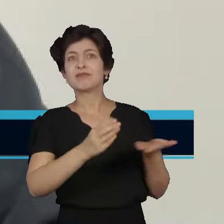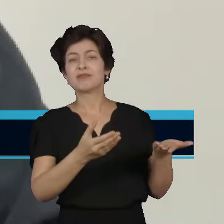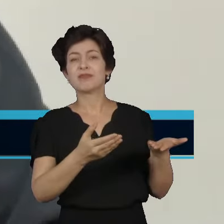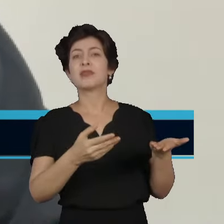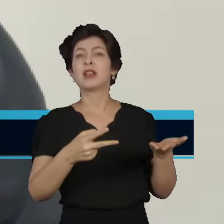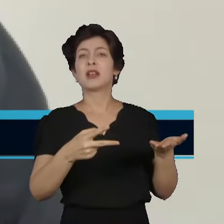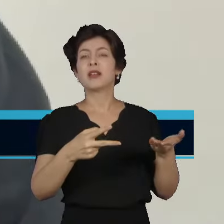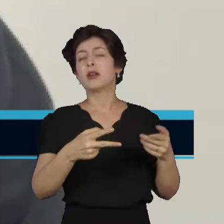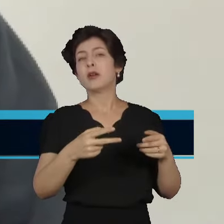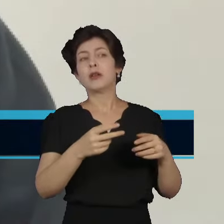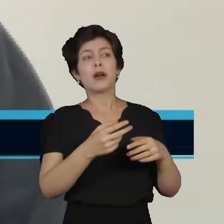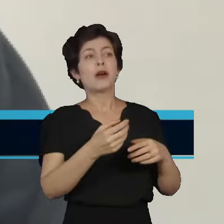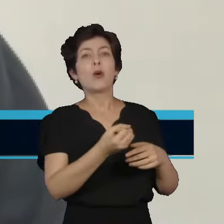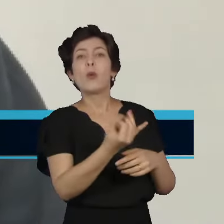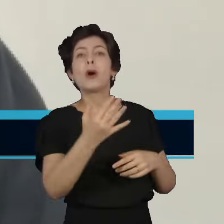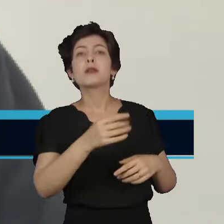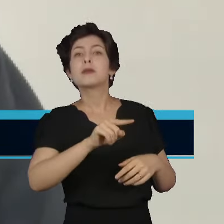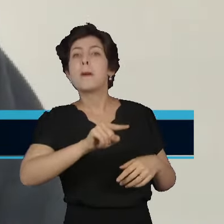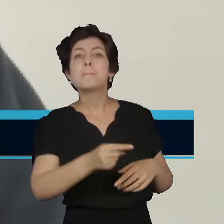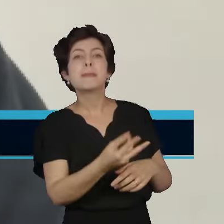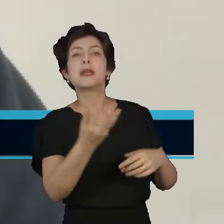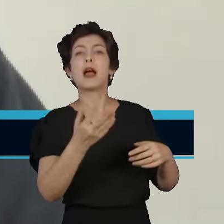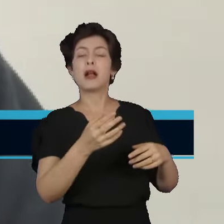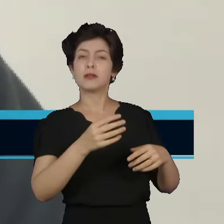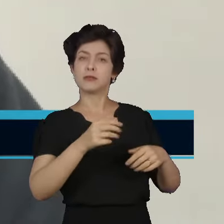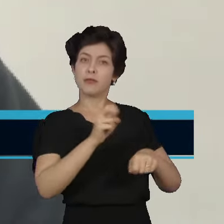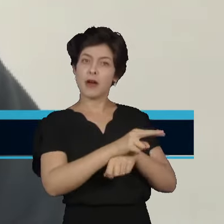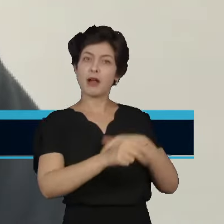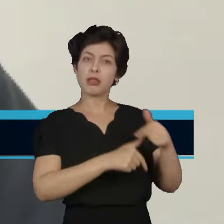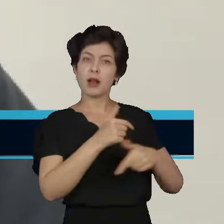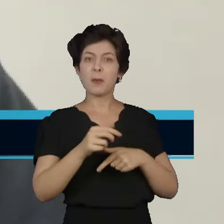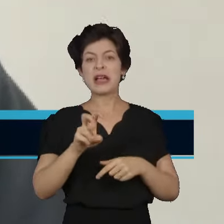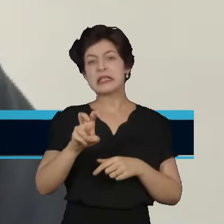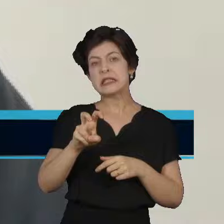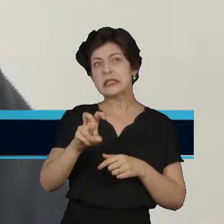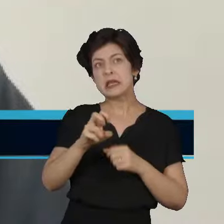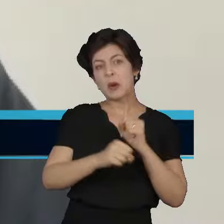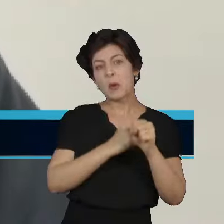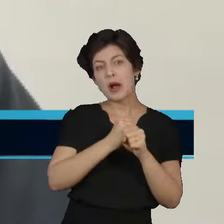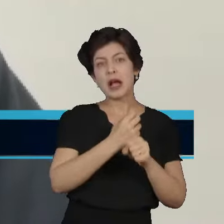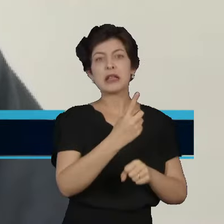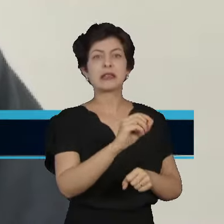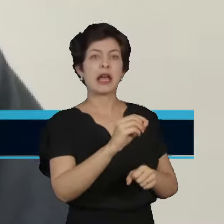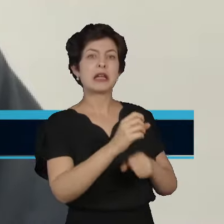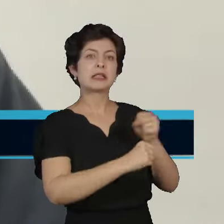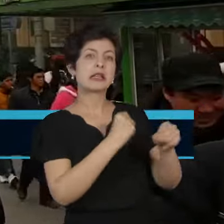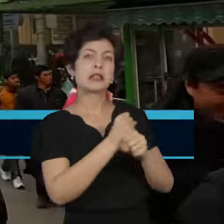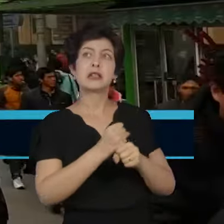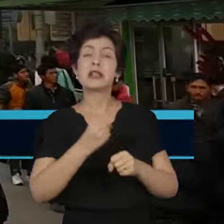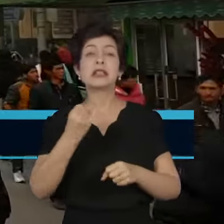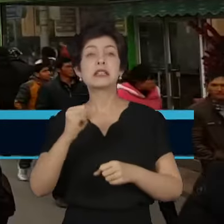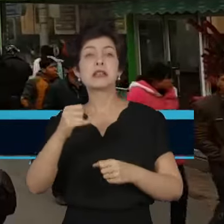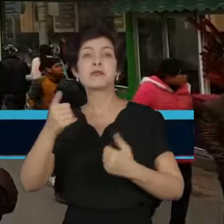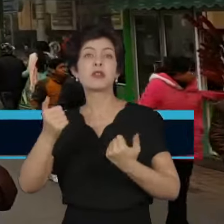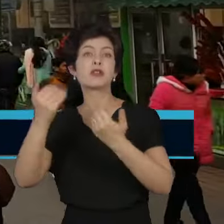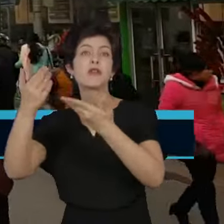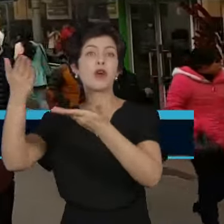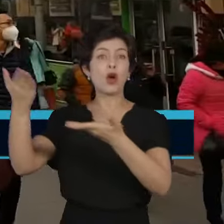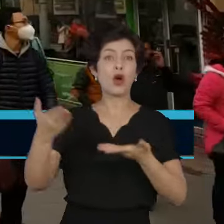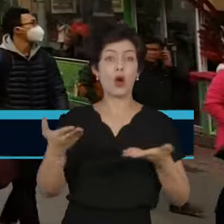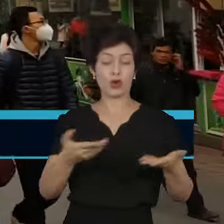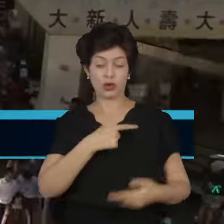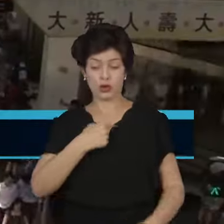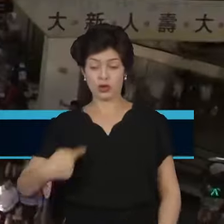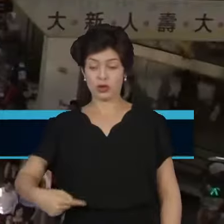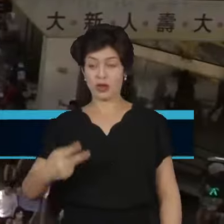600.000 empregos ao longo do período de 5 a 10 anos depois da entrada em vigor de um acordo. A China tem hoje